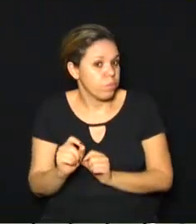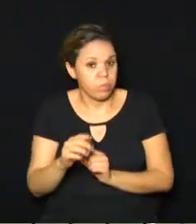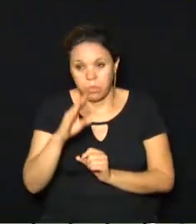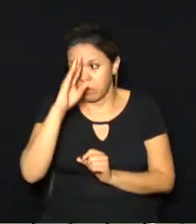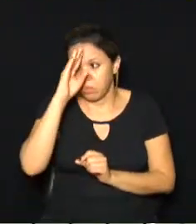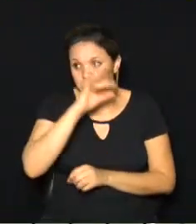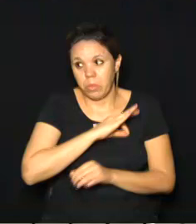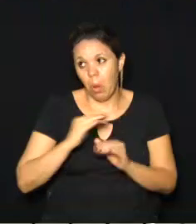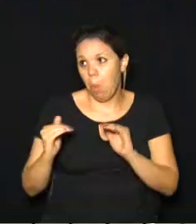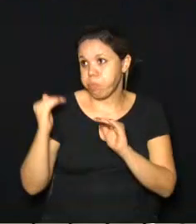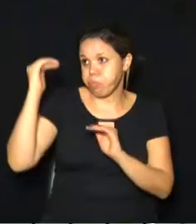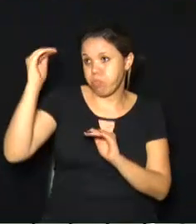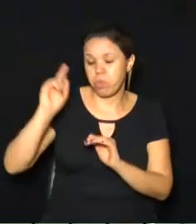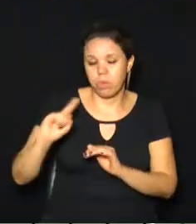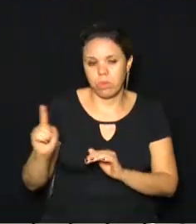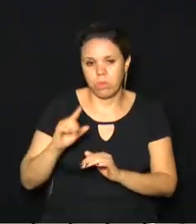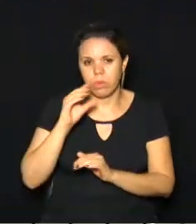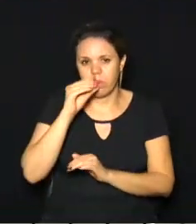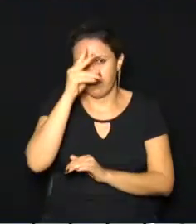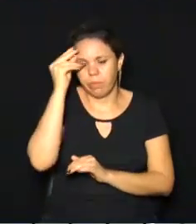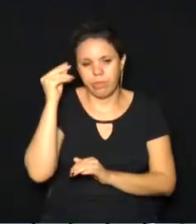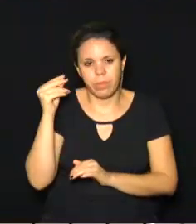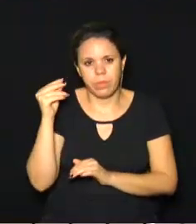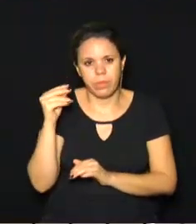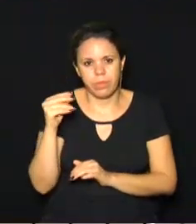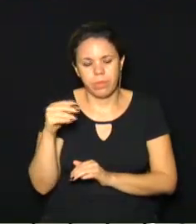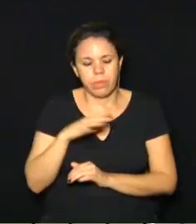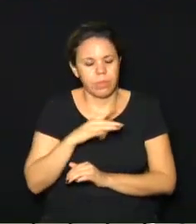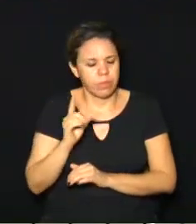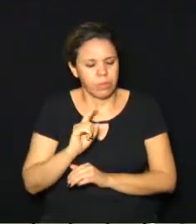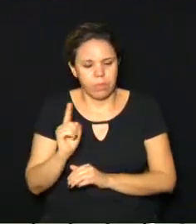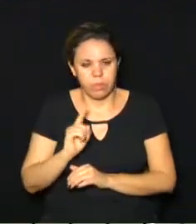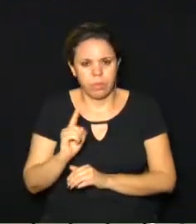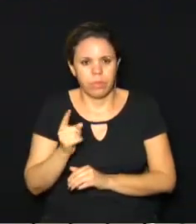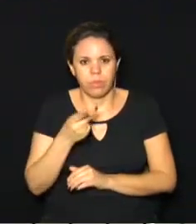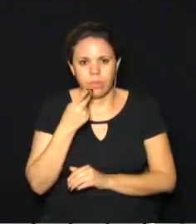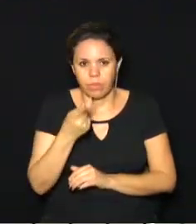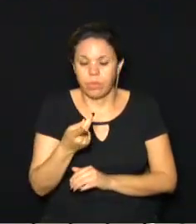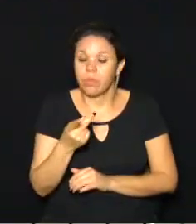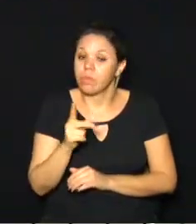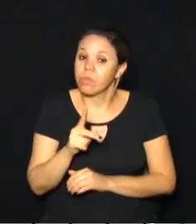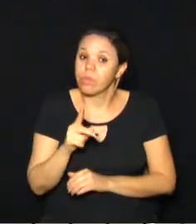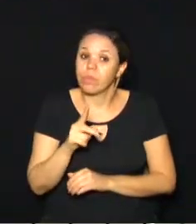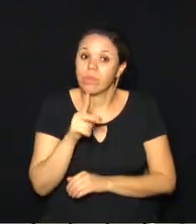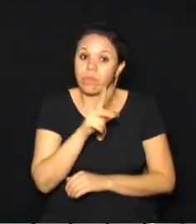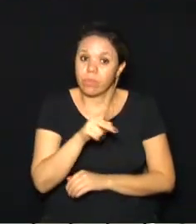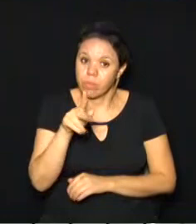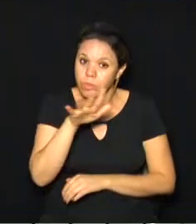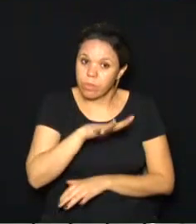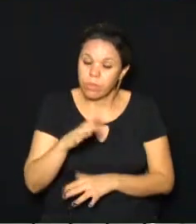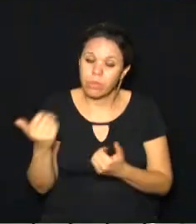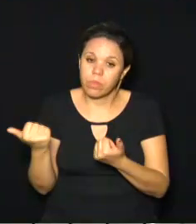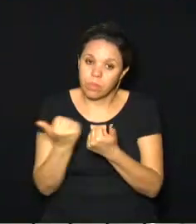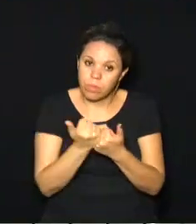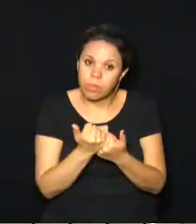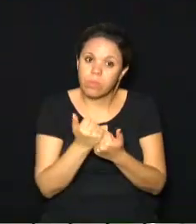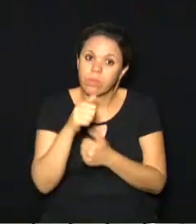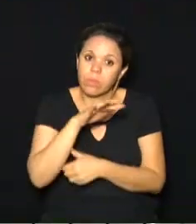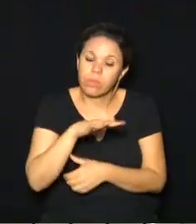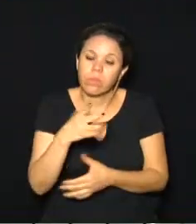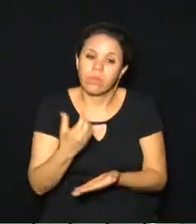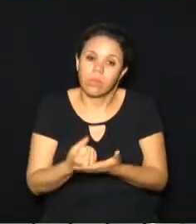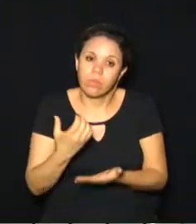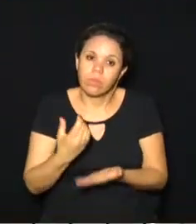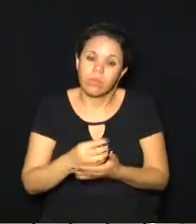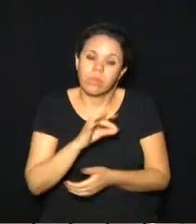principais salários dos servidores públicos da nossa cidade. Nós estamos falando dos professores adjuntos, que recebem